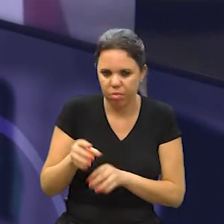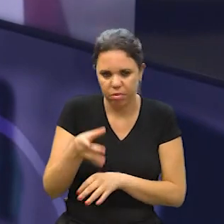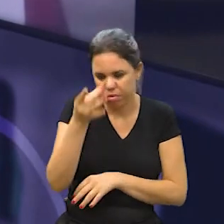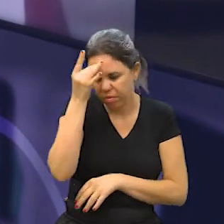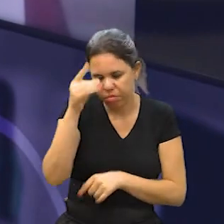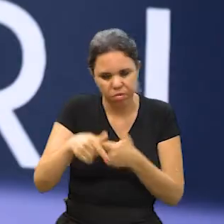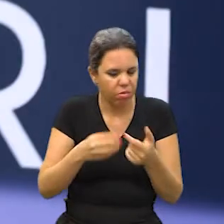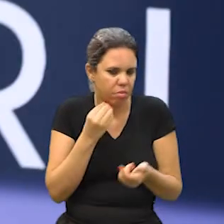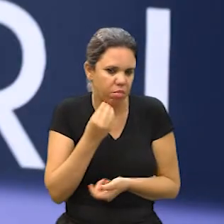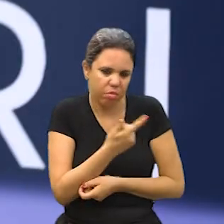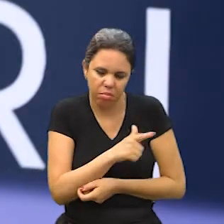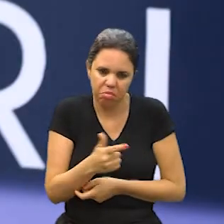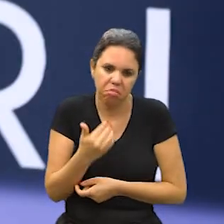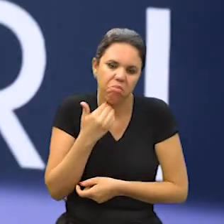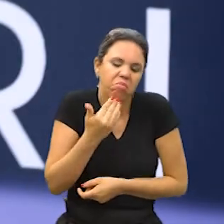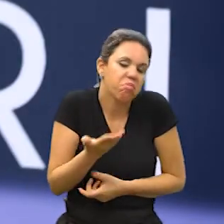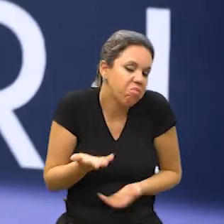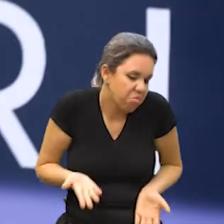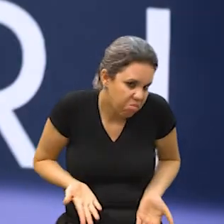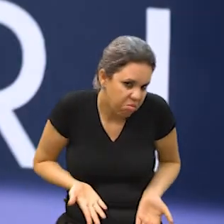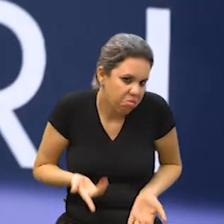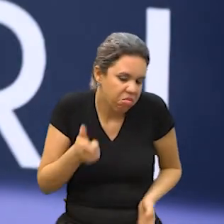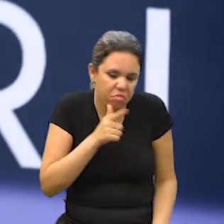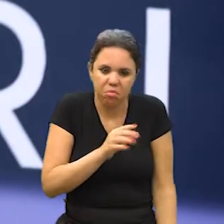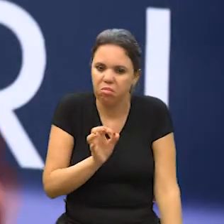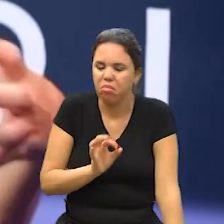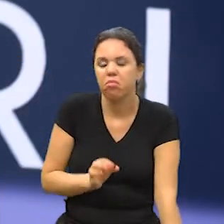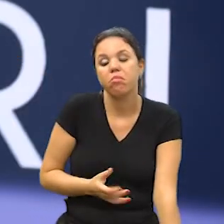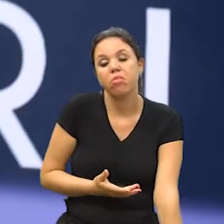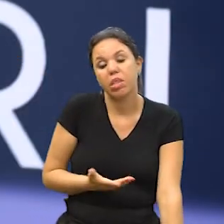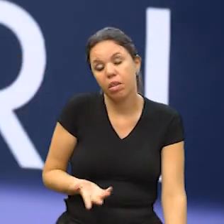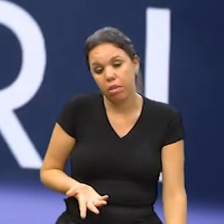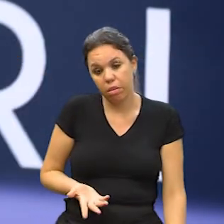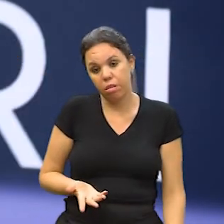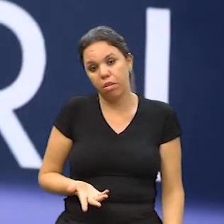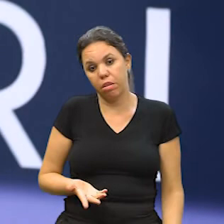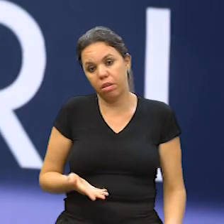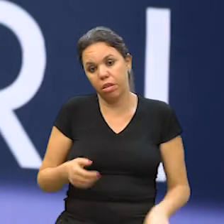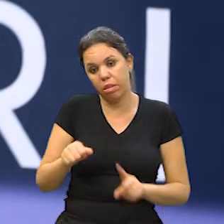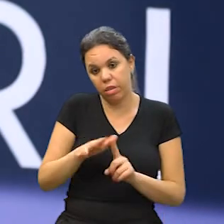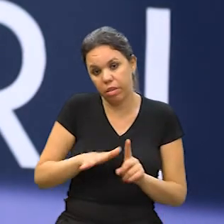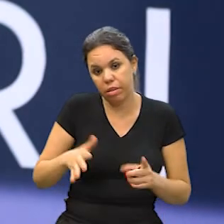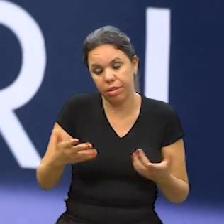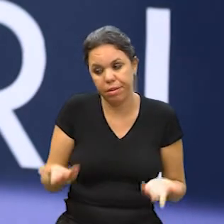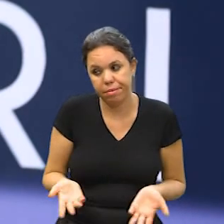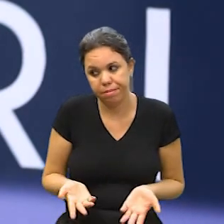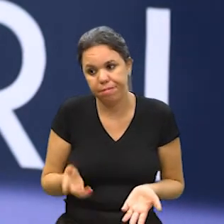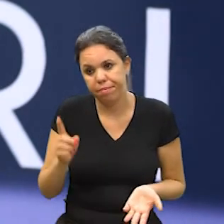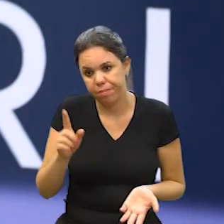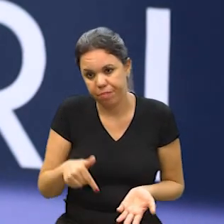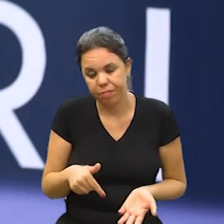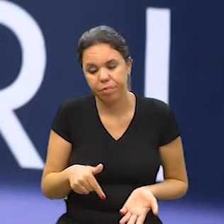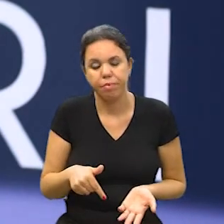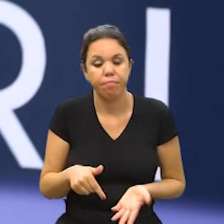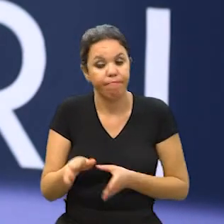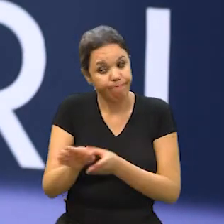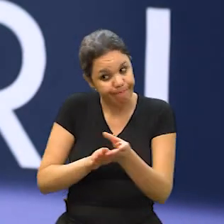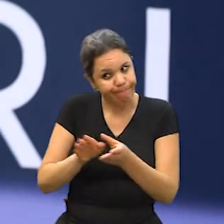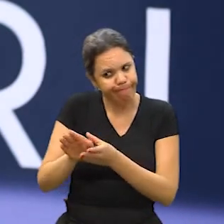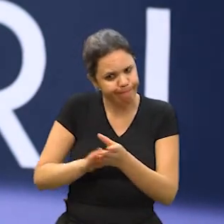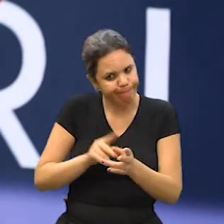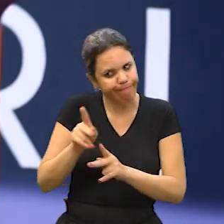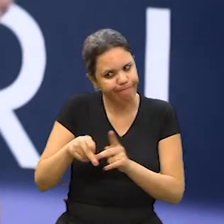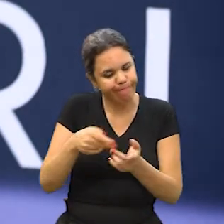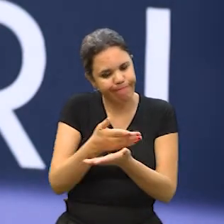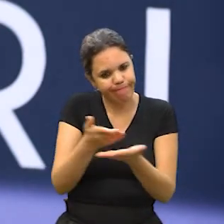ao mercado de trabalho, não vai ter acesso ao emprego, não vai conseguir, né, realmente penetrar na sociedade. Então, este é o puxão de orelha que eu queria dar